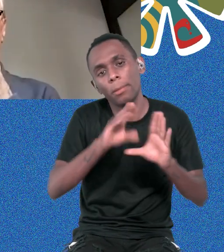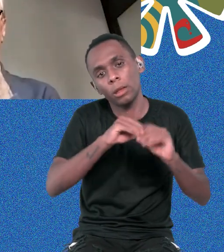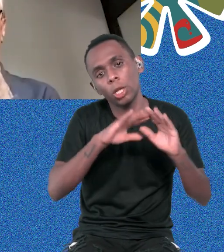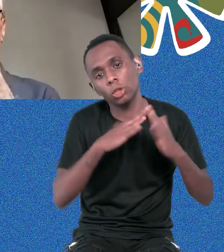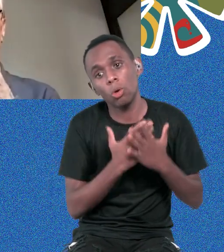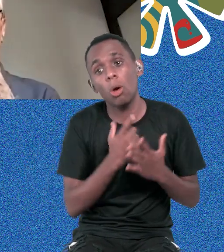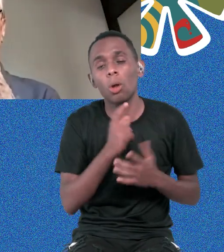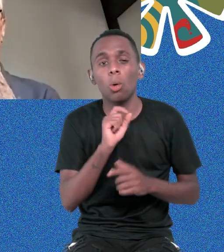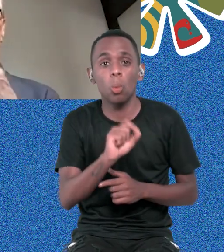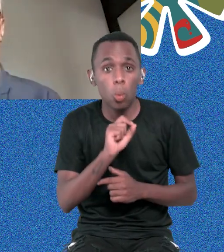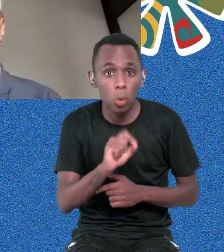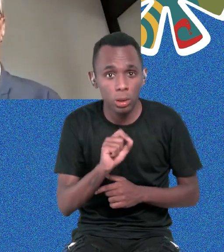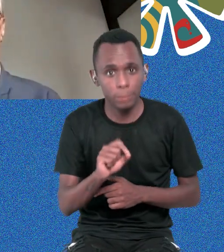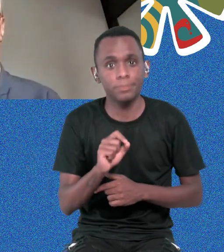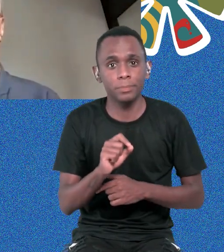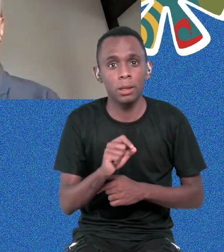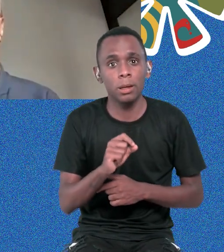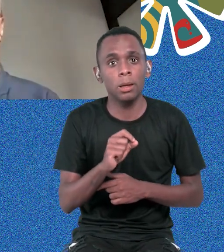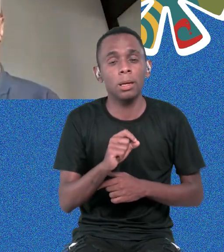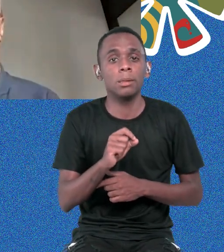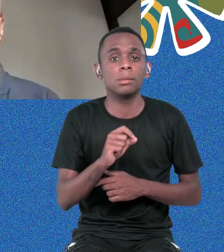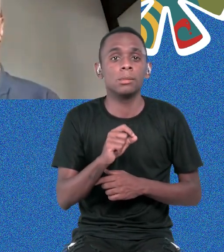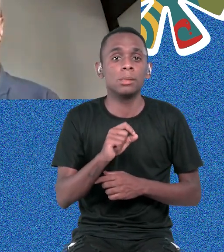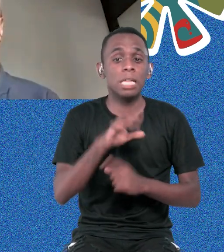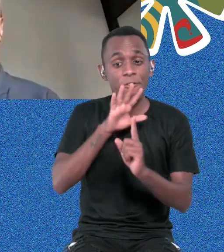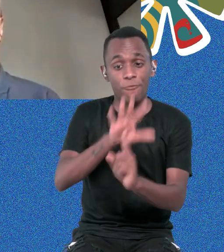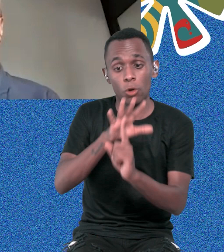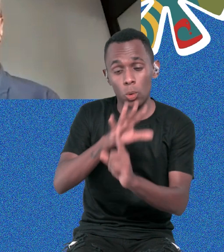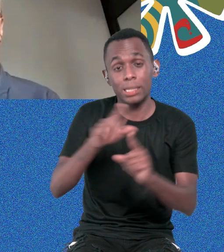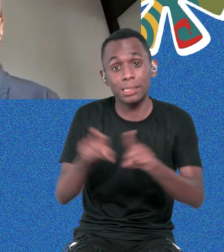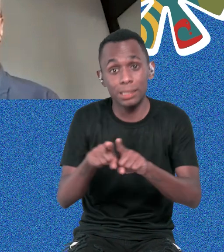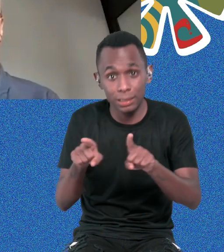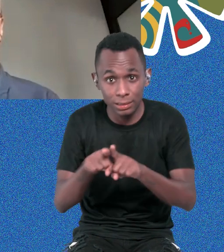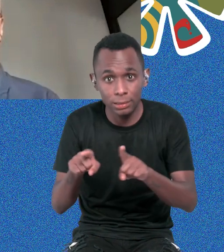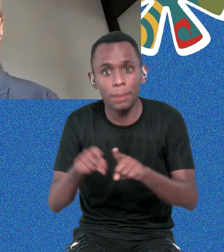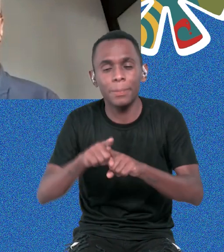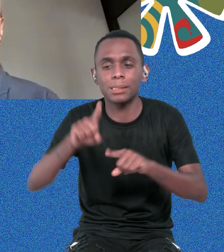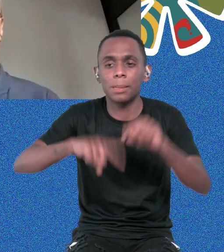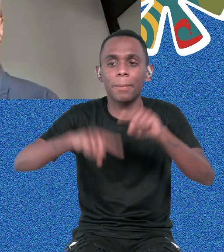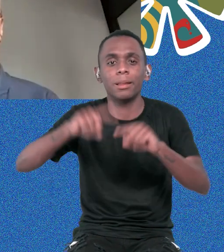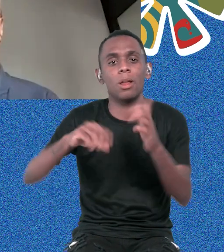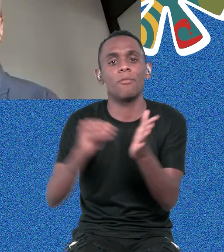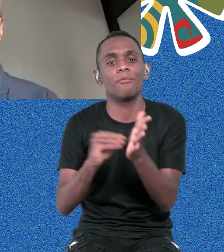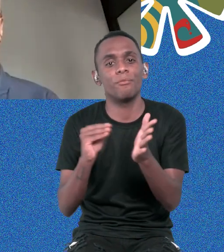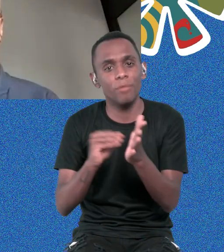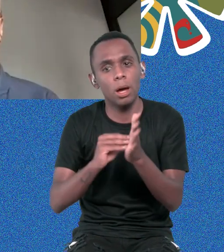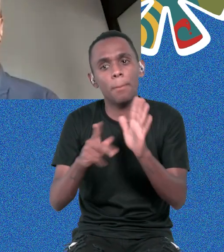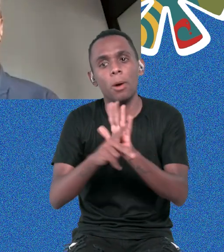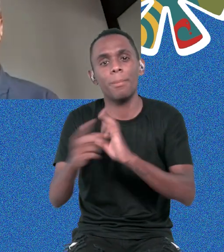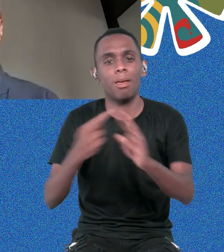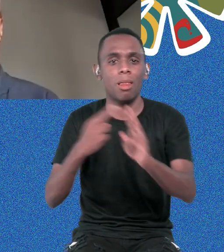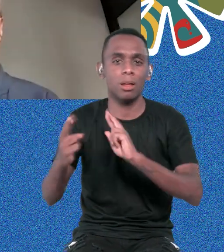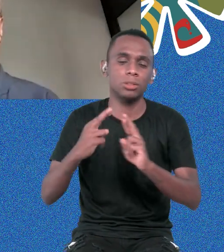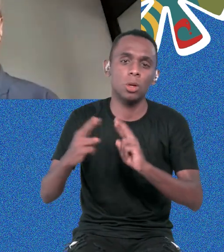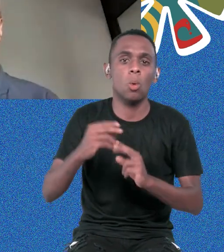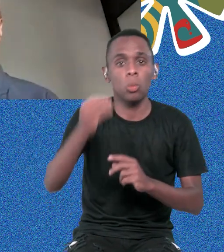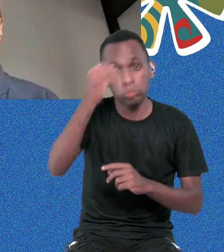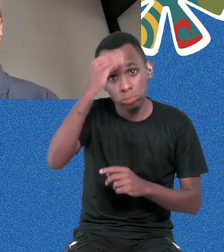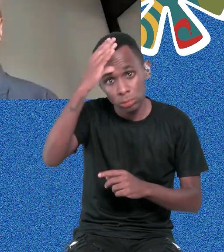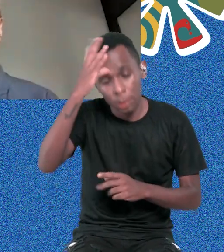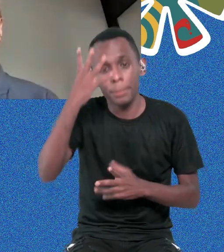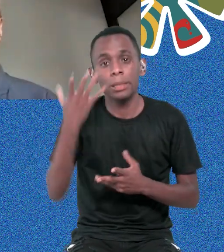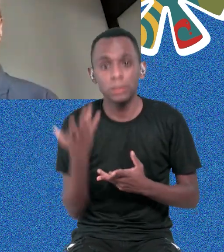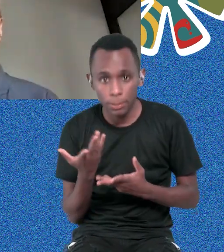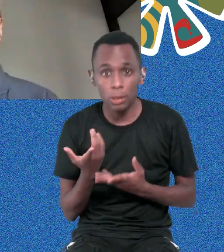da escola, ele reflete também essa imaterialidade em relação ao